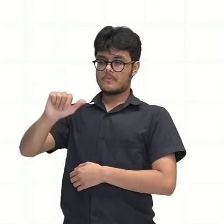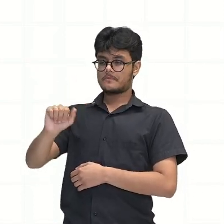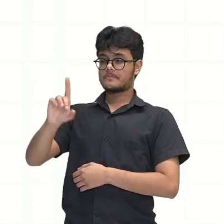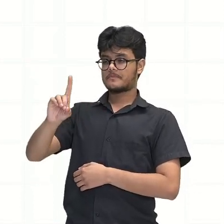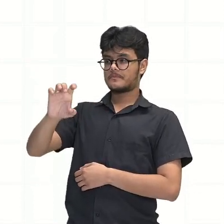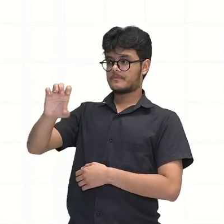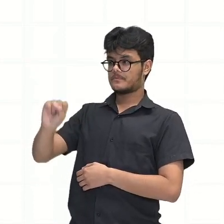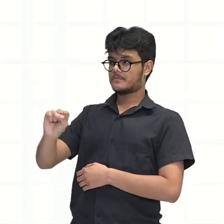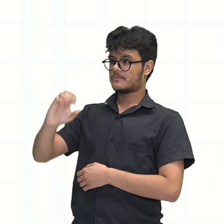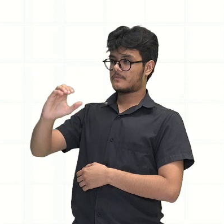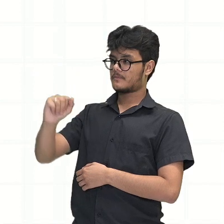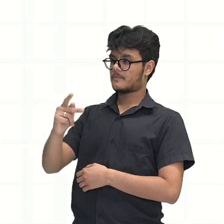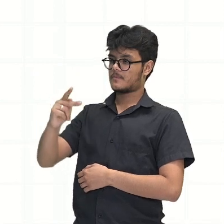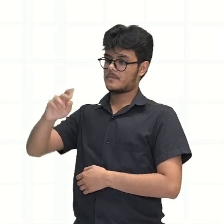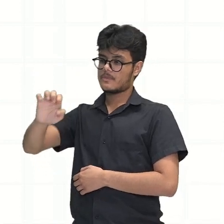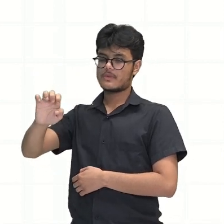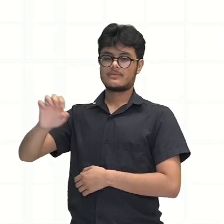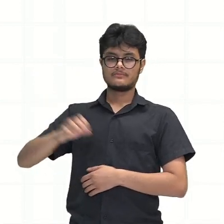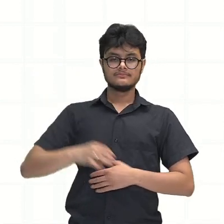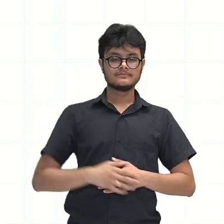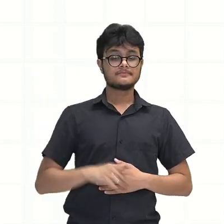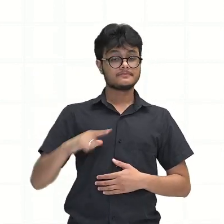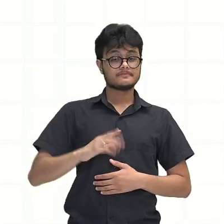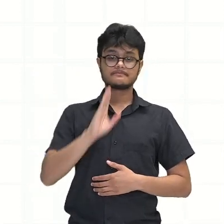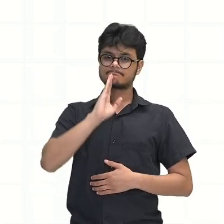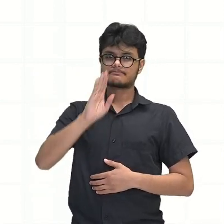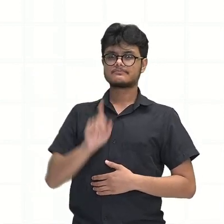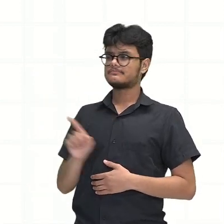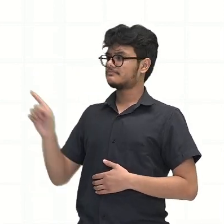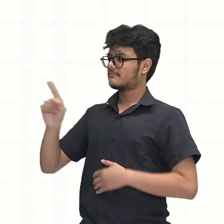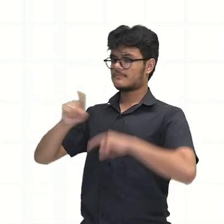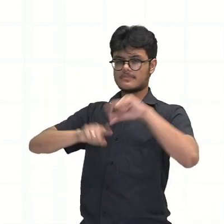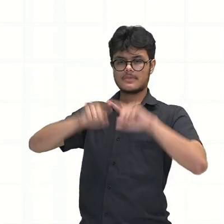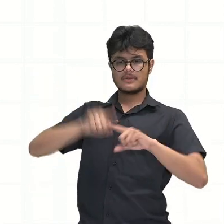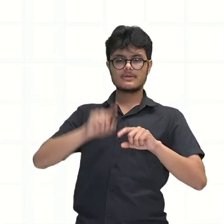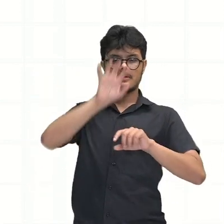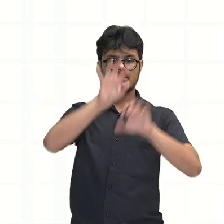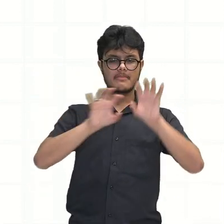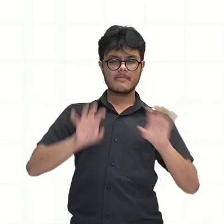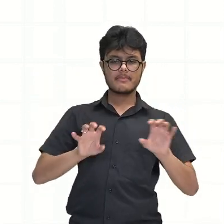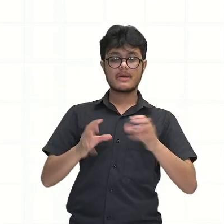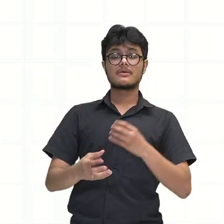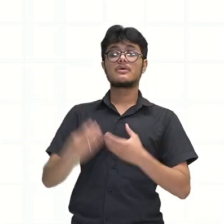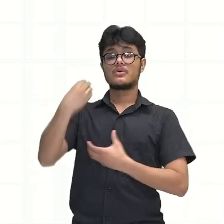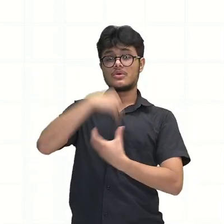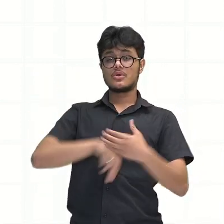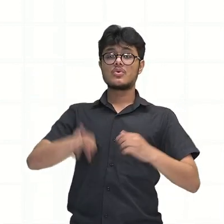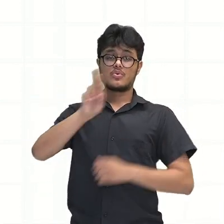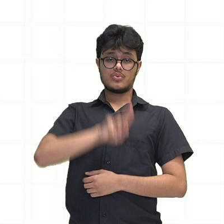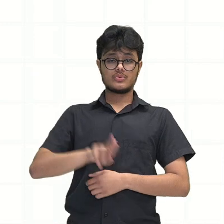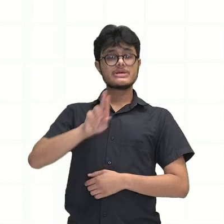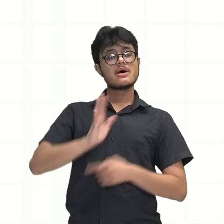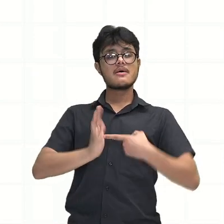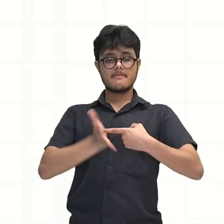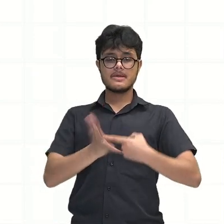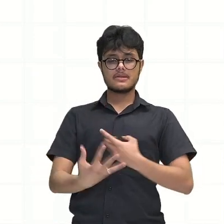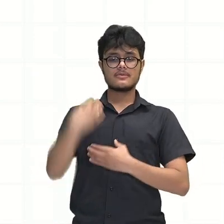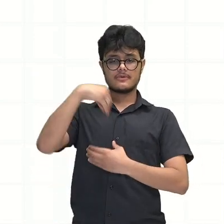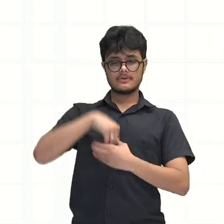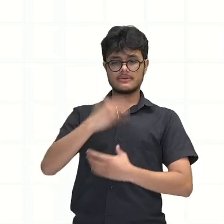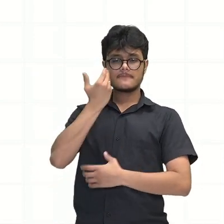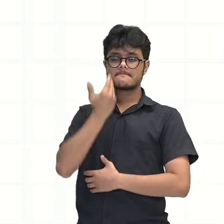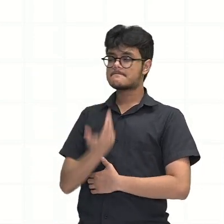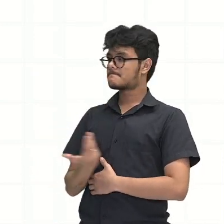Então, nós temos aí as principais estruturas do motor de